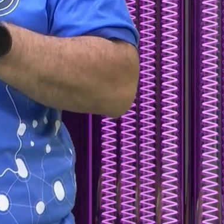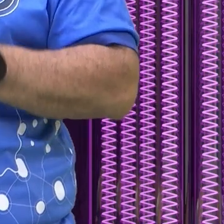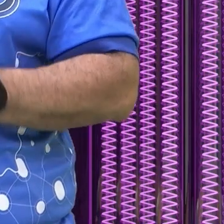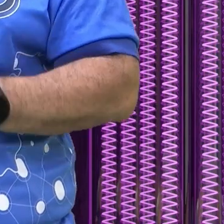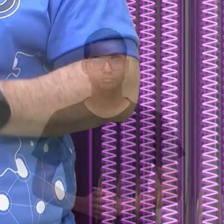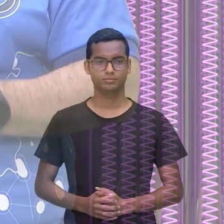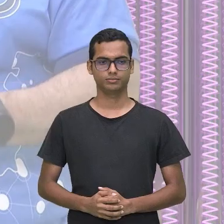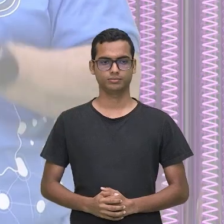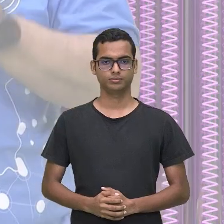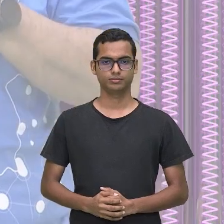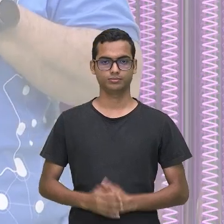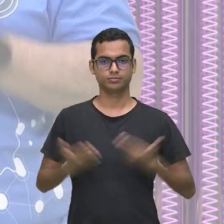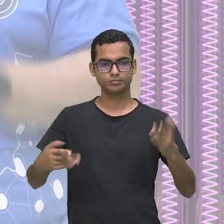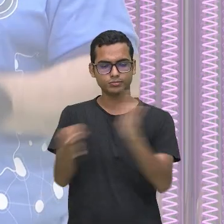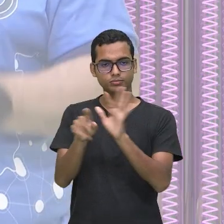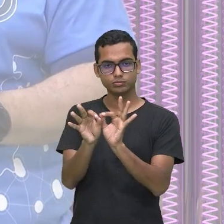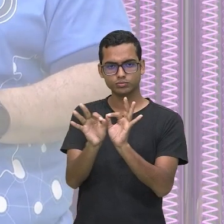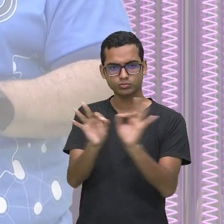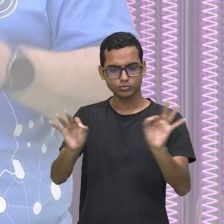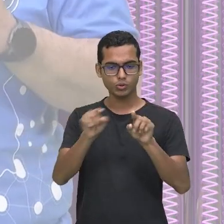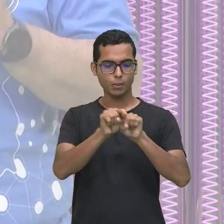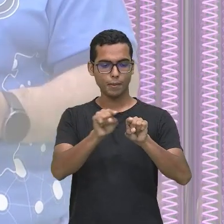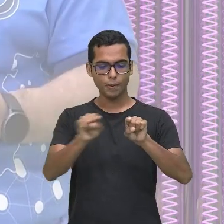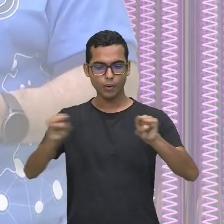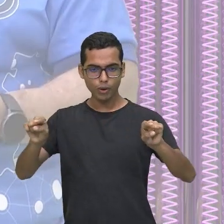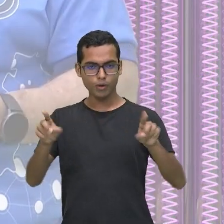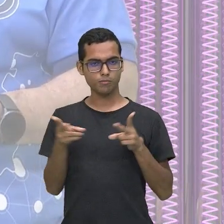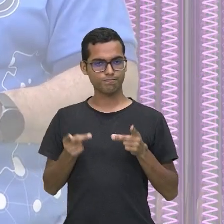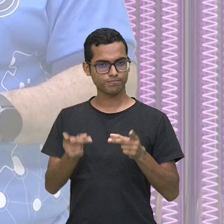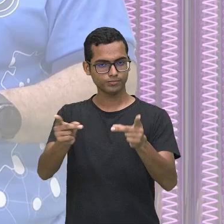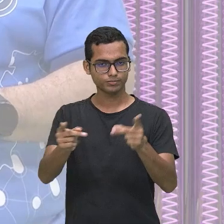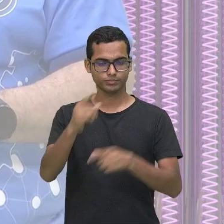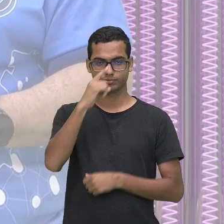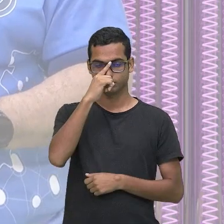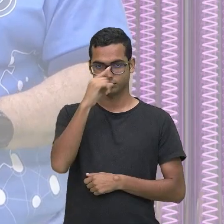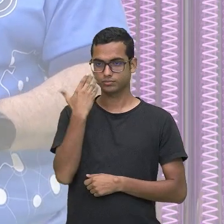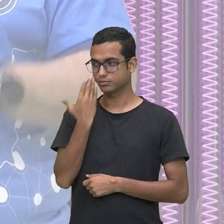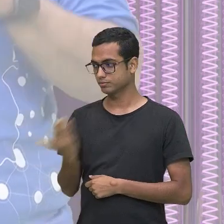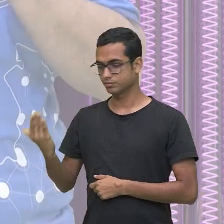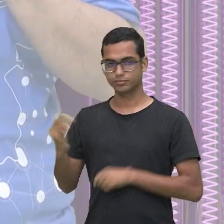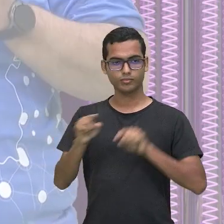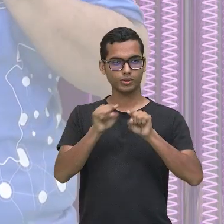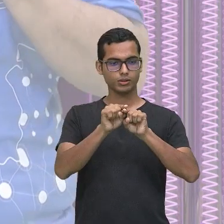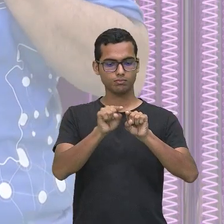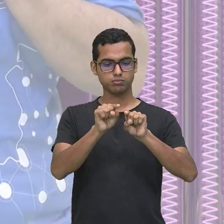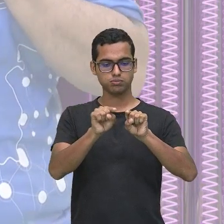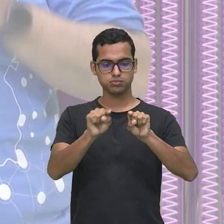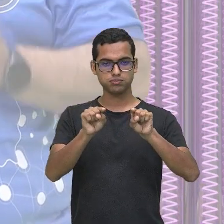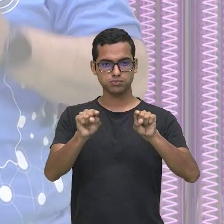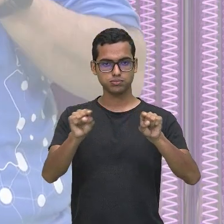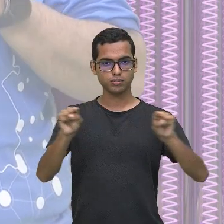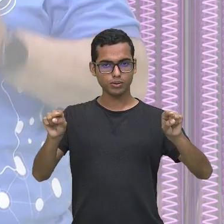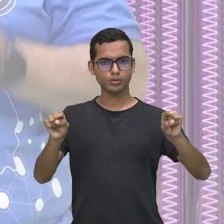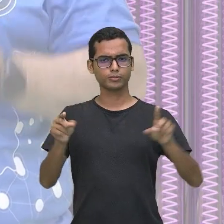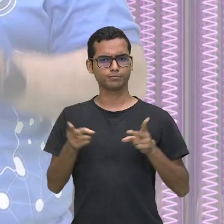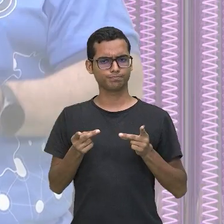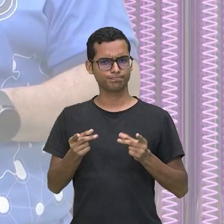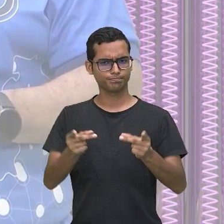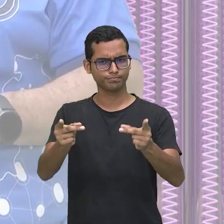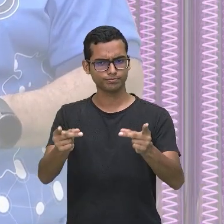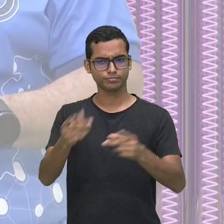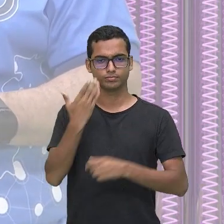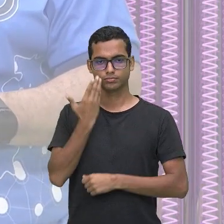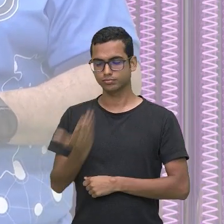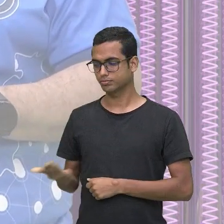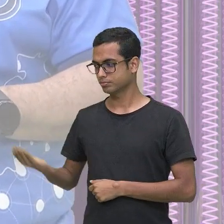possui infinitos pontos. Uma reta, ela é formada por infinitos